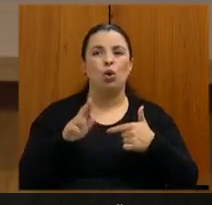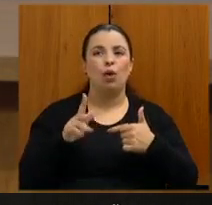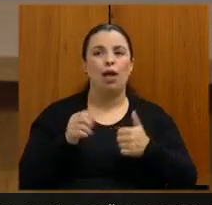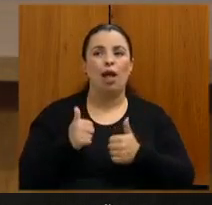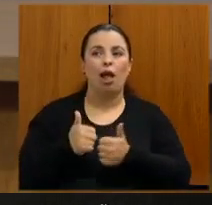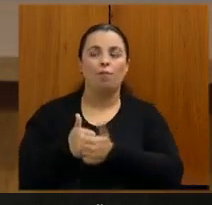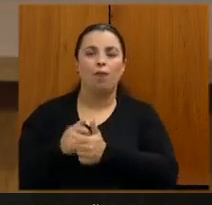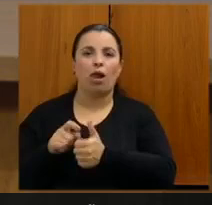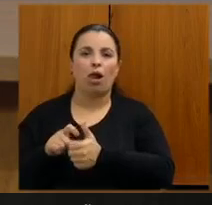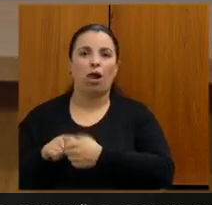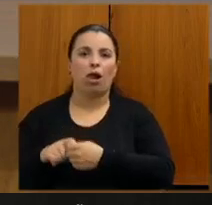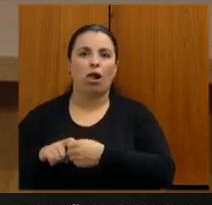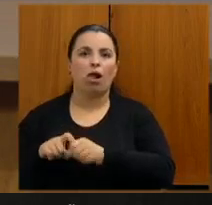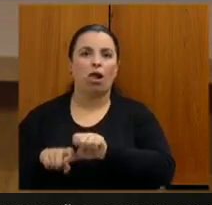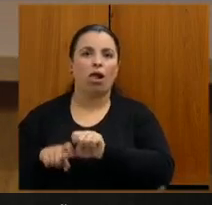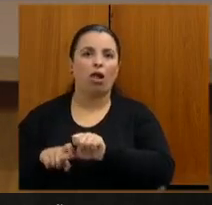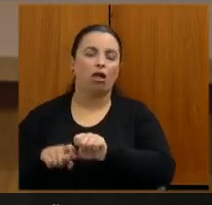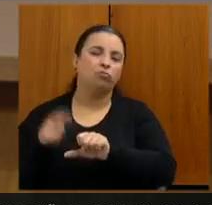a gente é